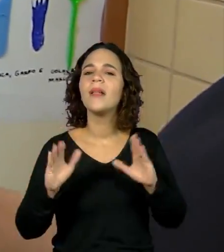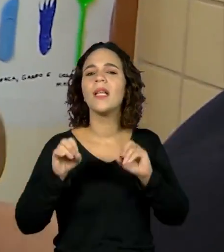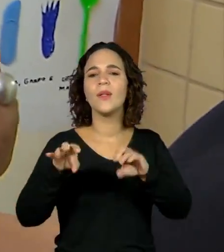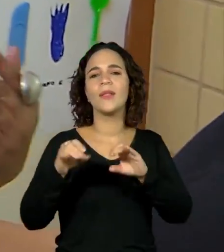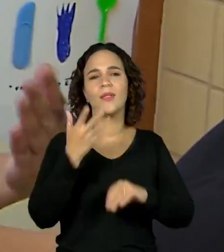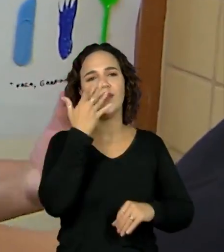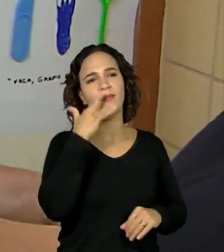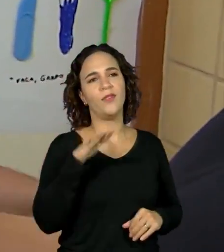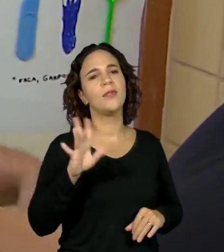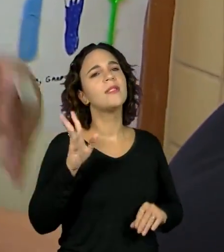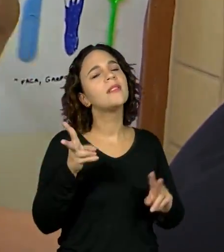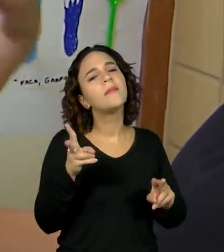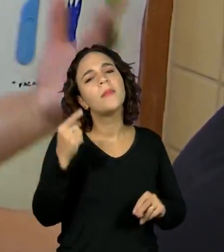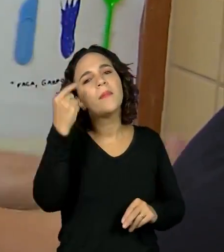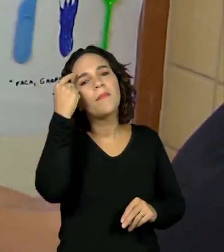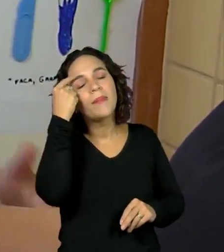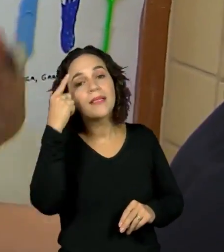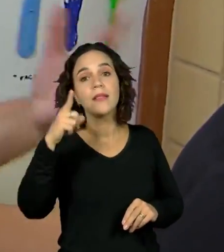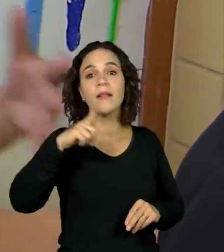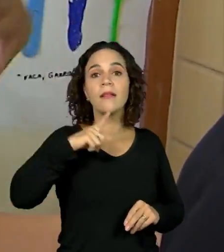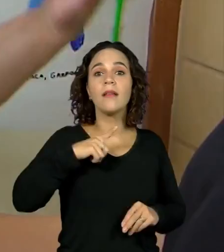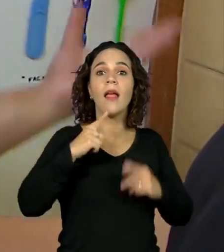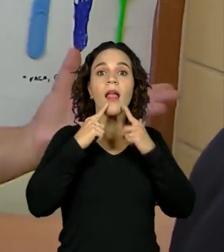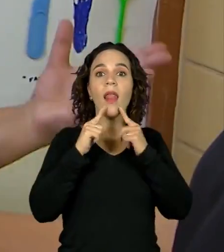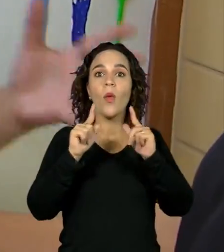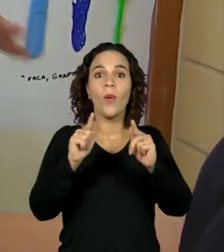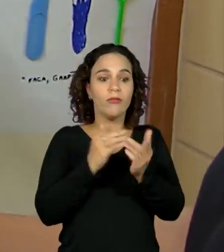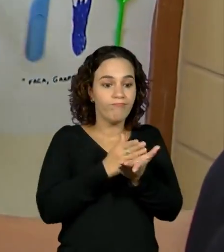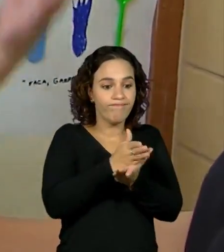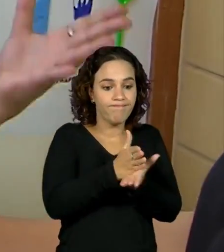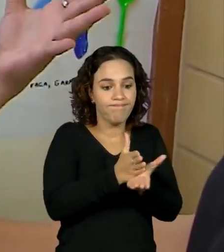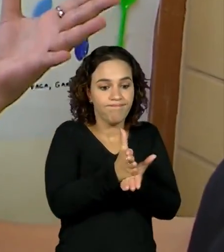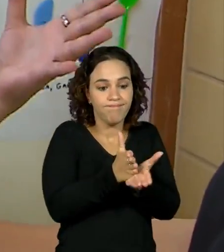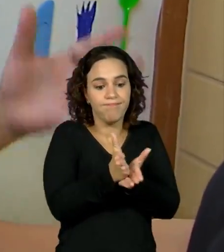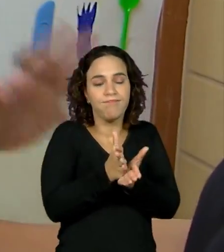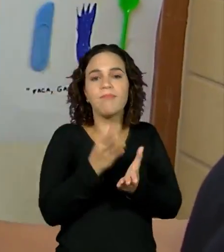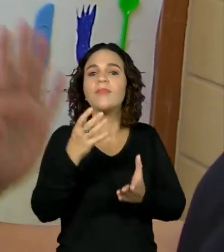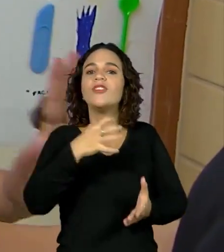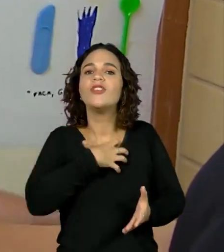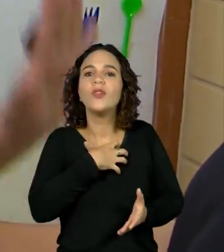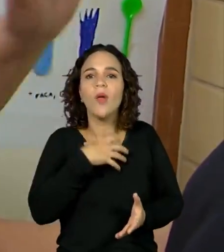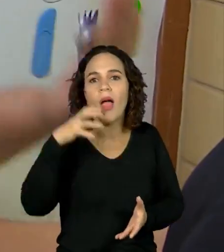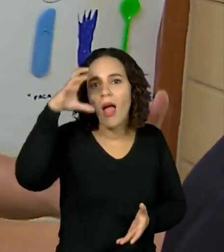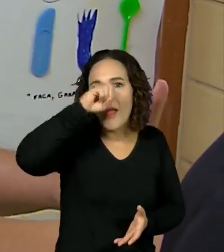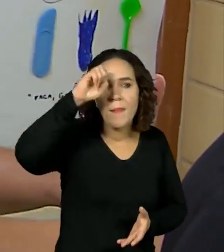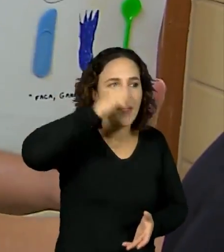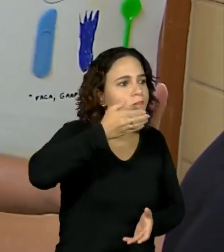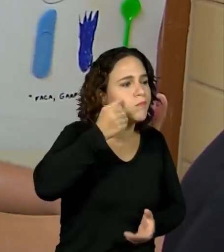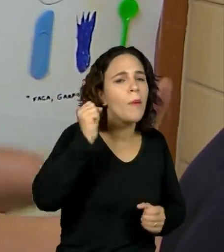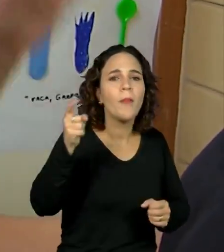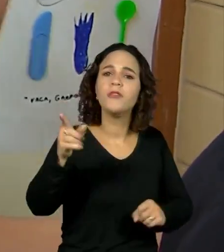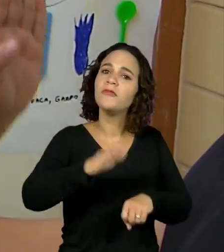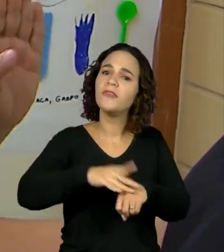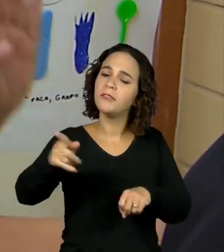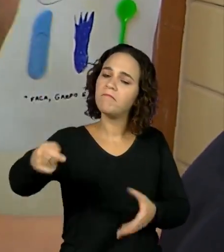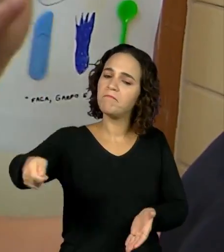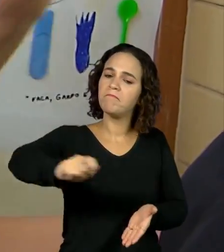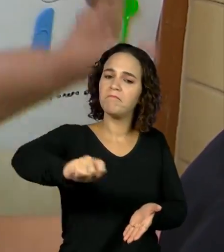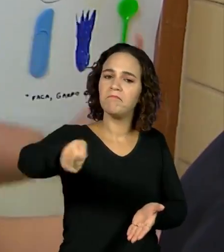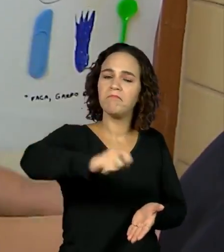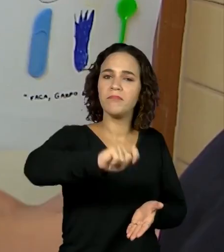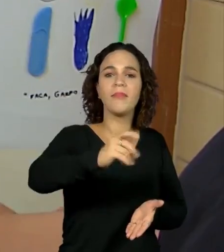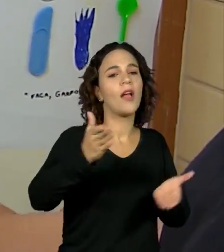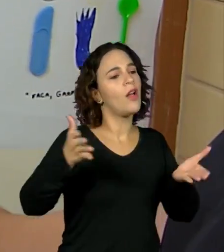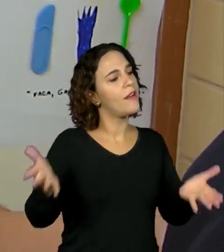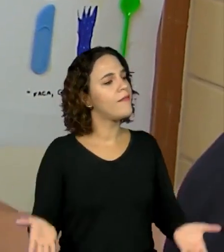gente pensa sempre nas muitas linguagens que as crianças têm e como elas aprendem. Então, a gente podia montar o autosserviço e falar, gente,